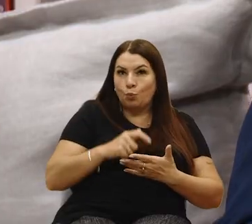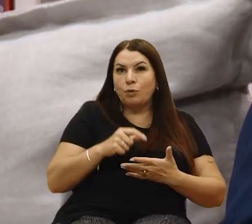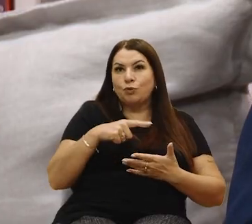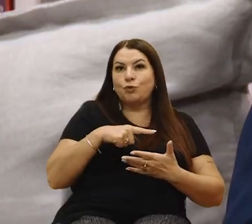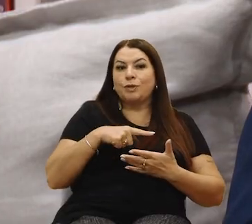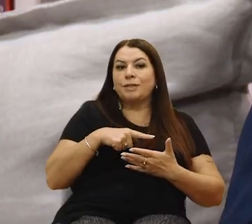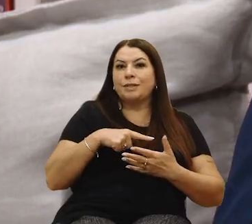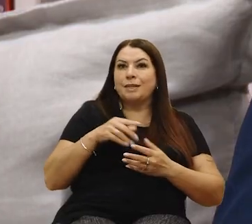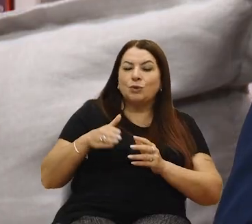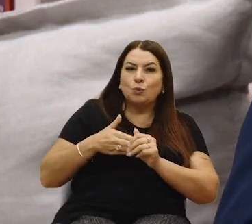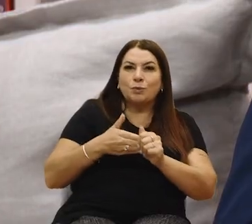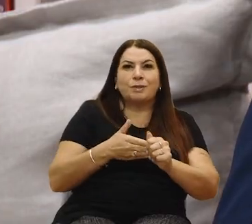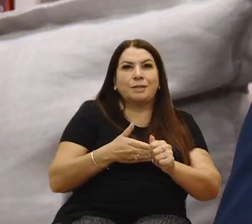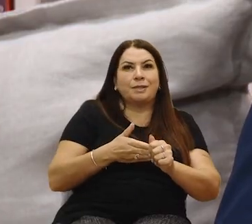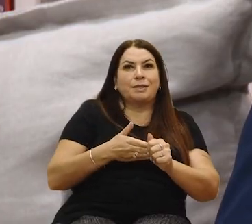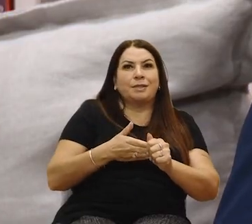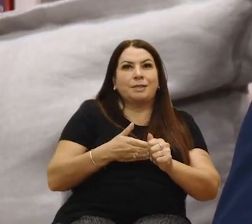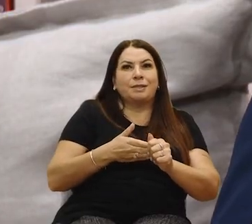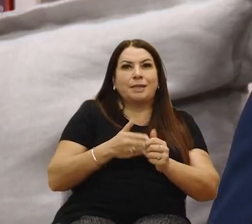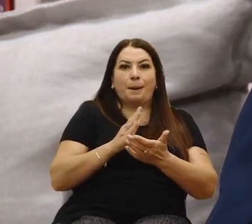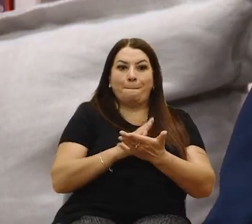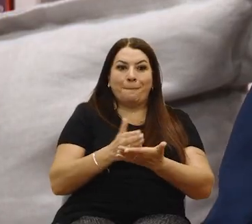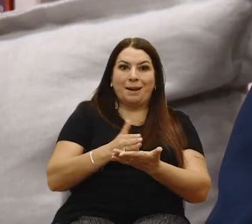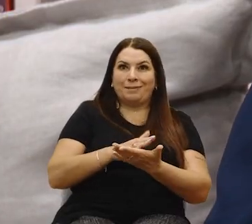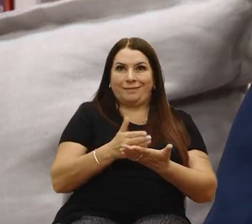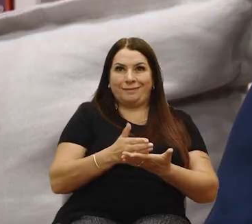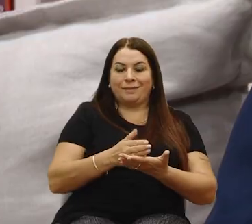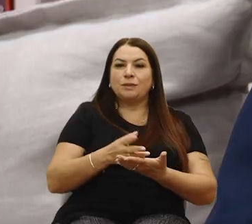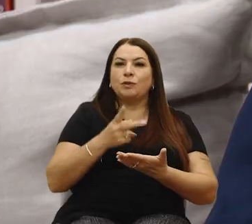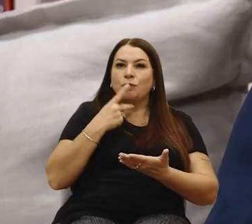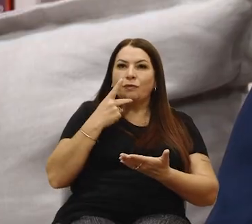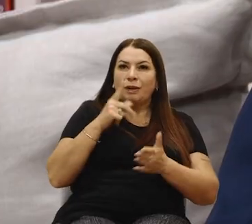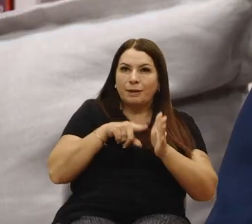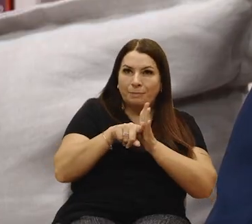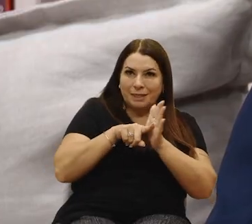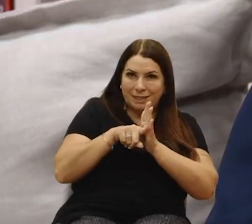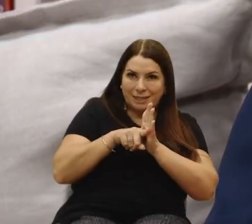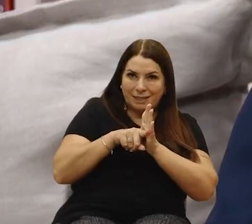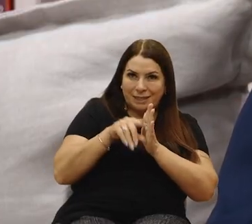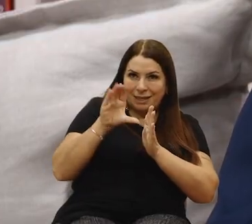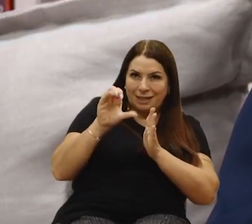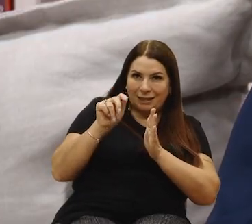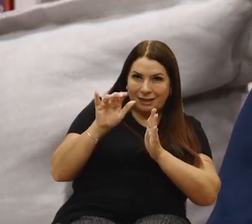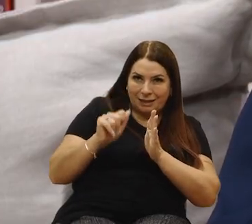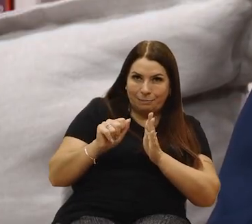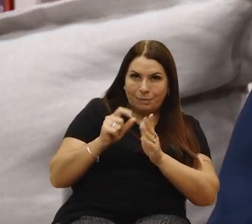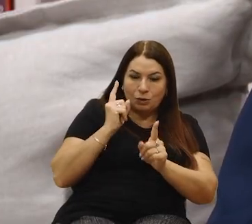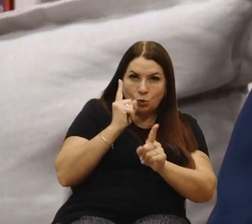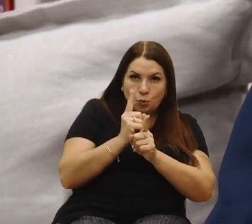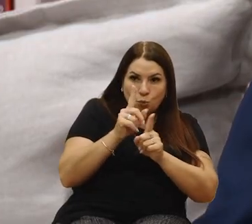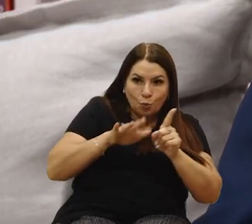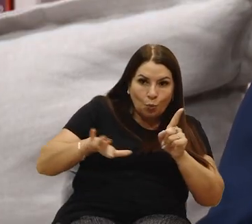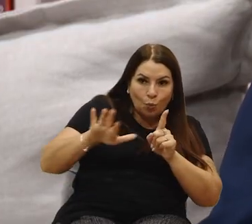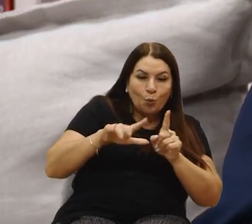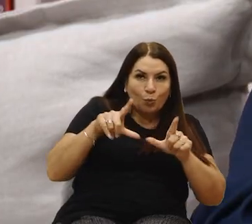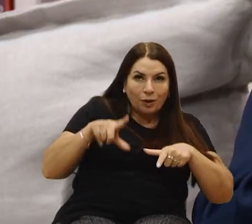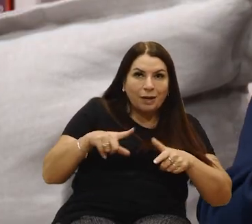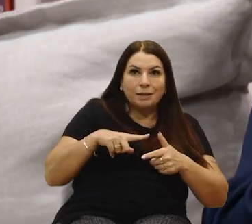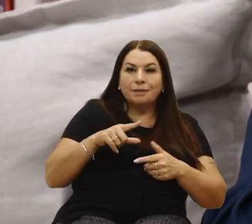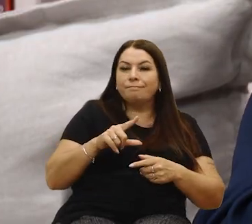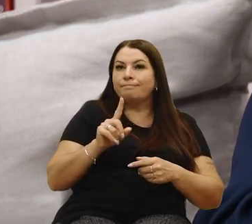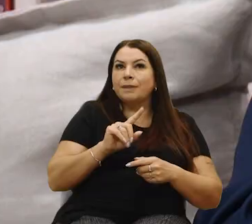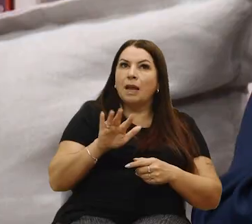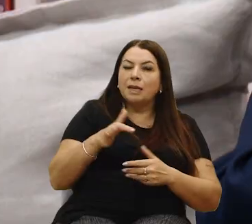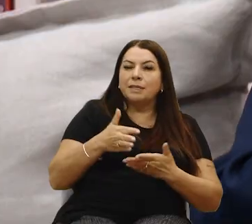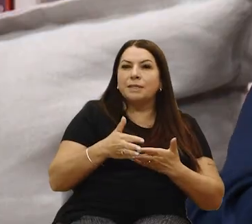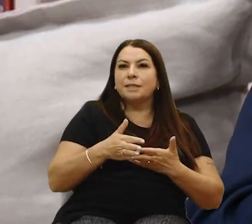tem que ser conduzido de forma imparcial. Quando a gente fala em pesquisa de clima, identificação e diagnóstico de ambiente,